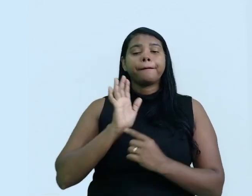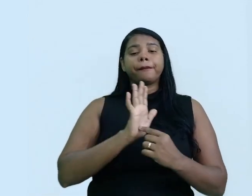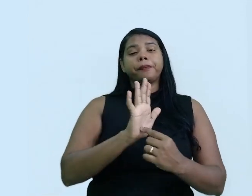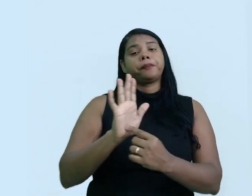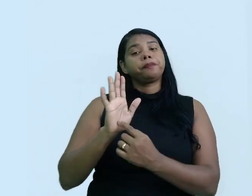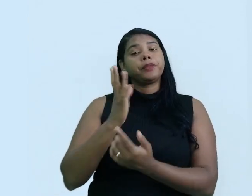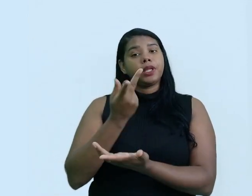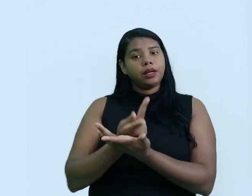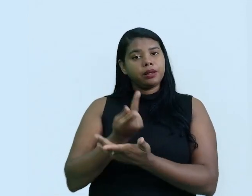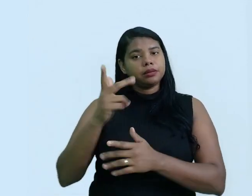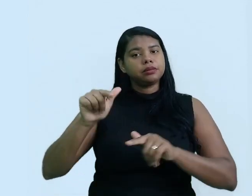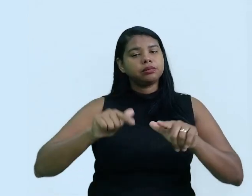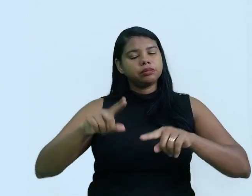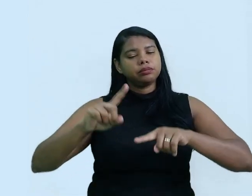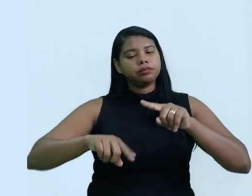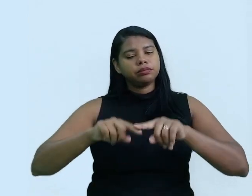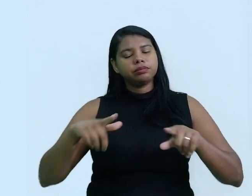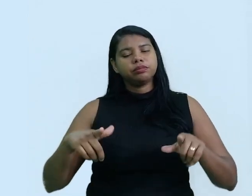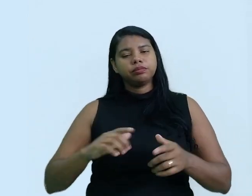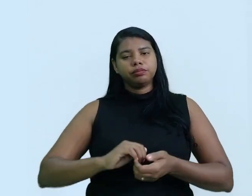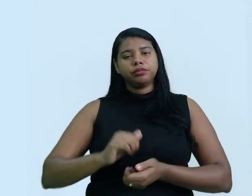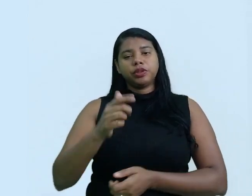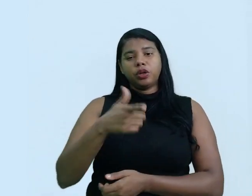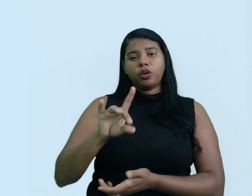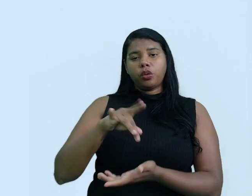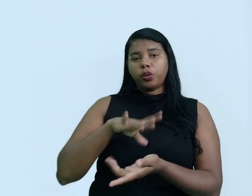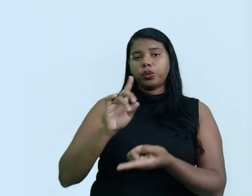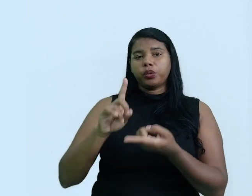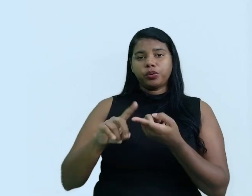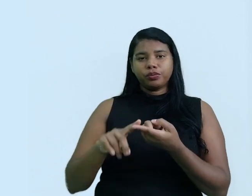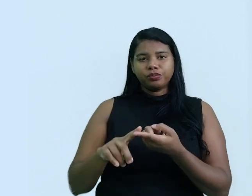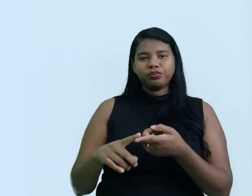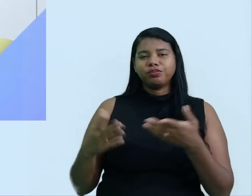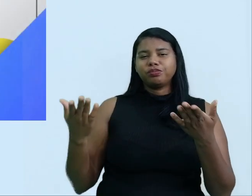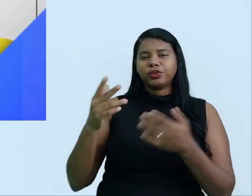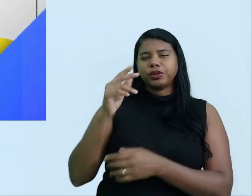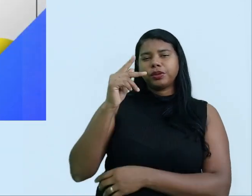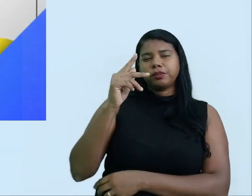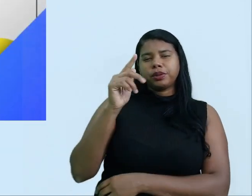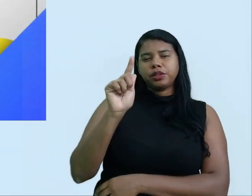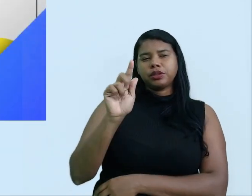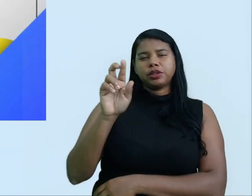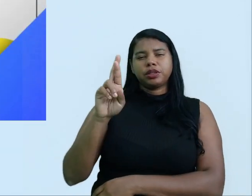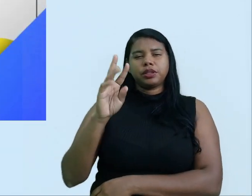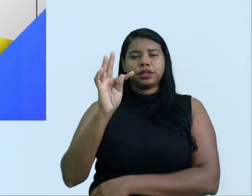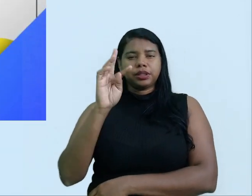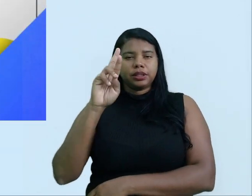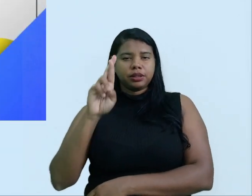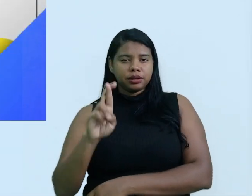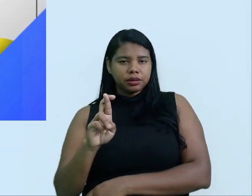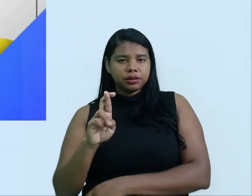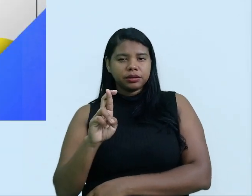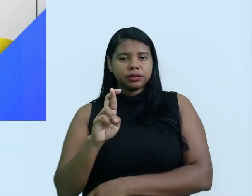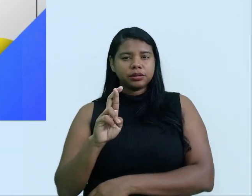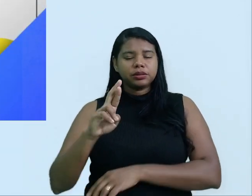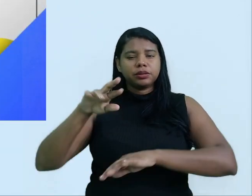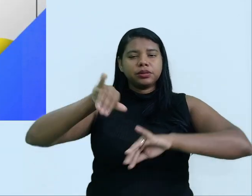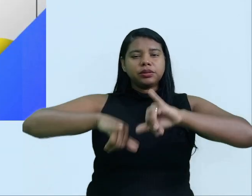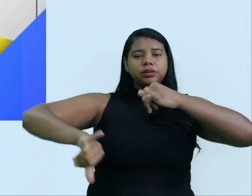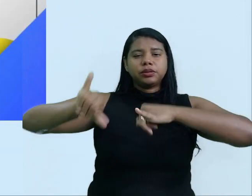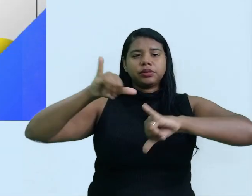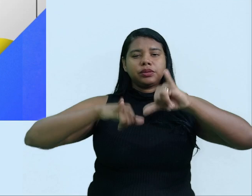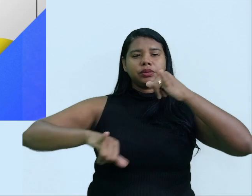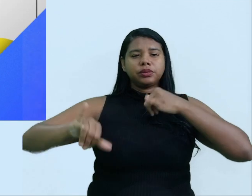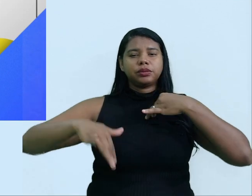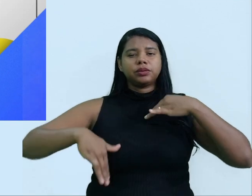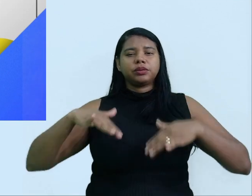ao realizar a sua atividade. Um outro ponto trazido pelo PGR-TR deve contemplar os riscos químicos,